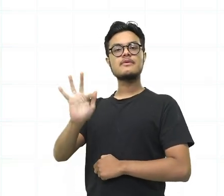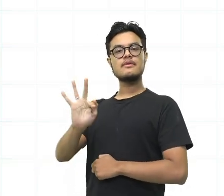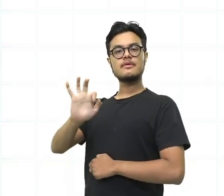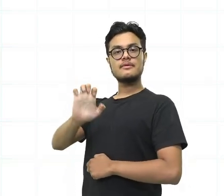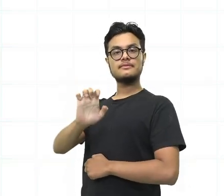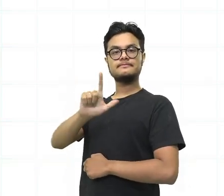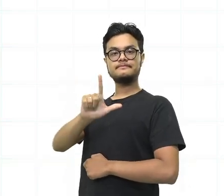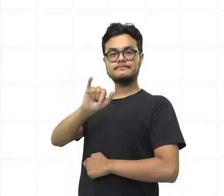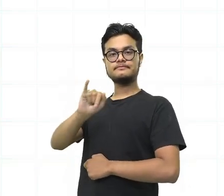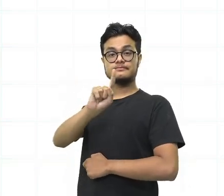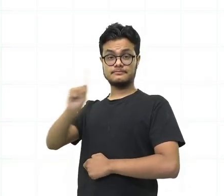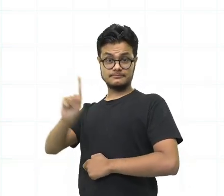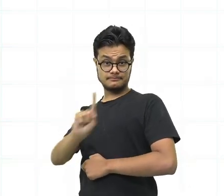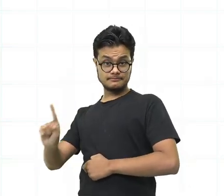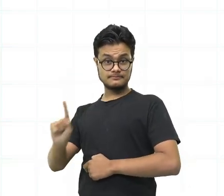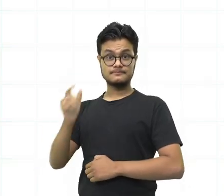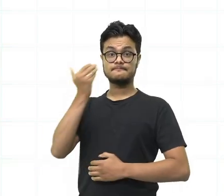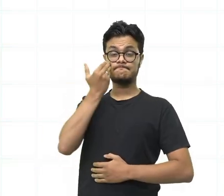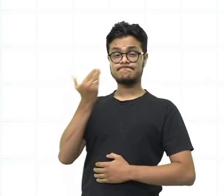feliz. Aqui, ó.